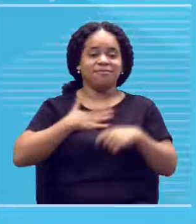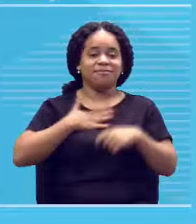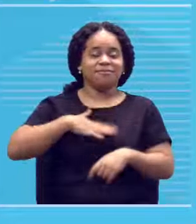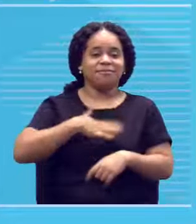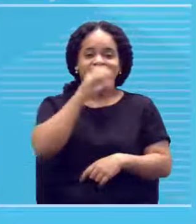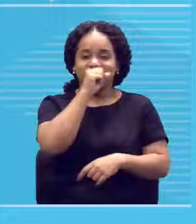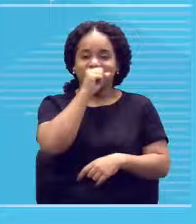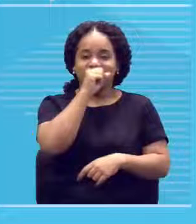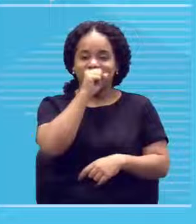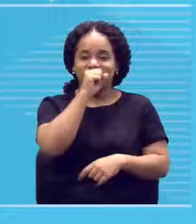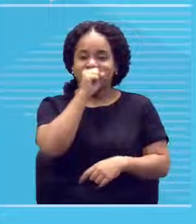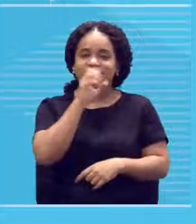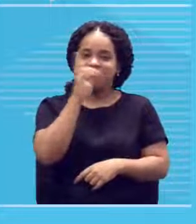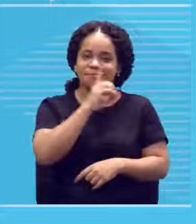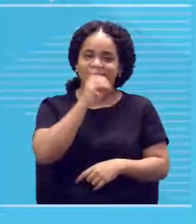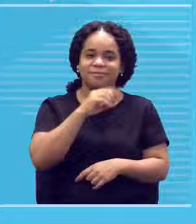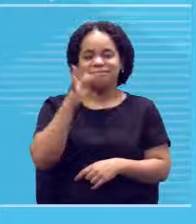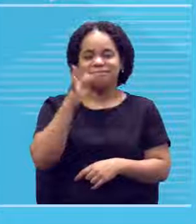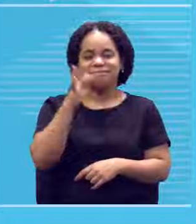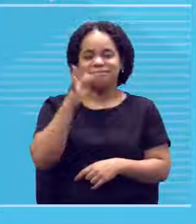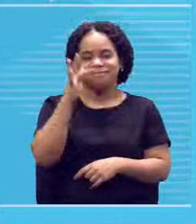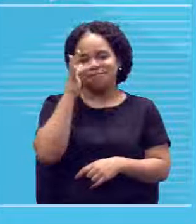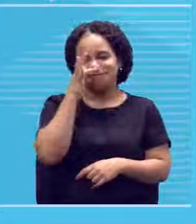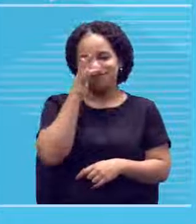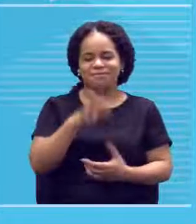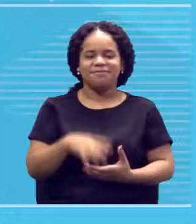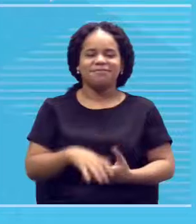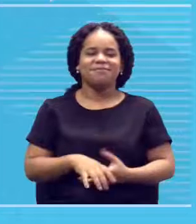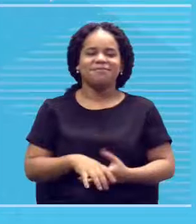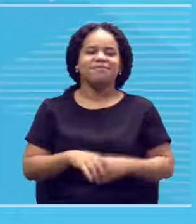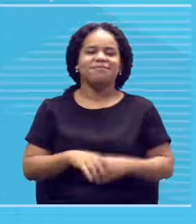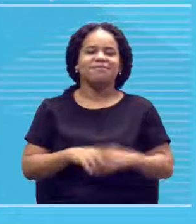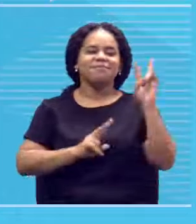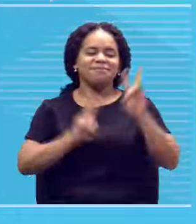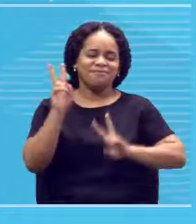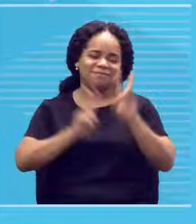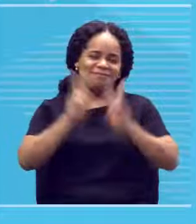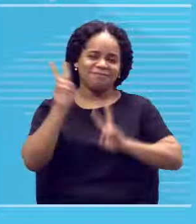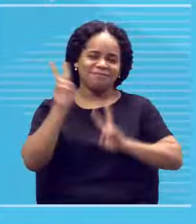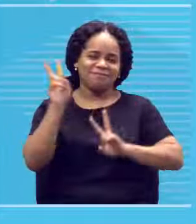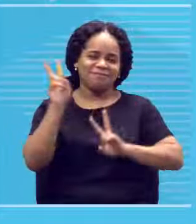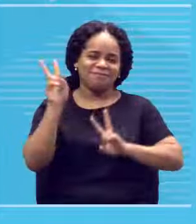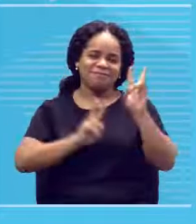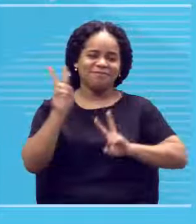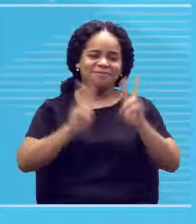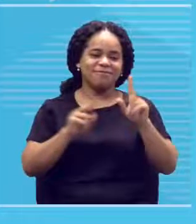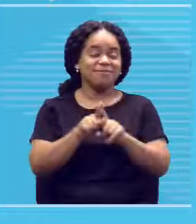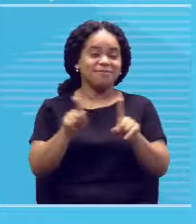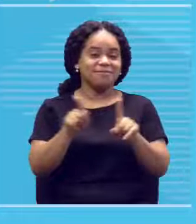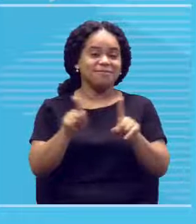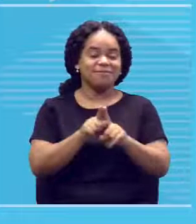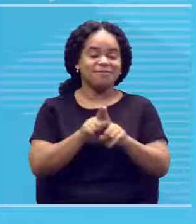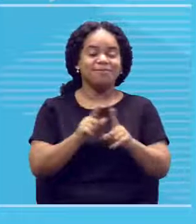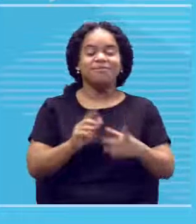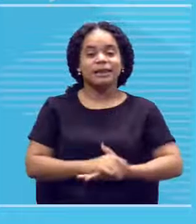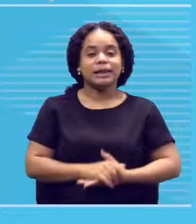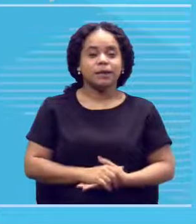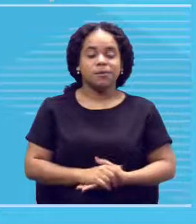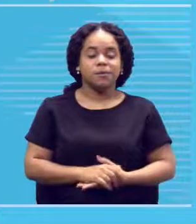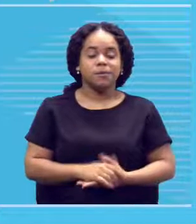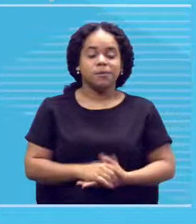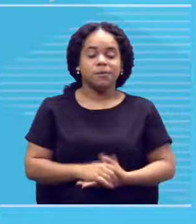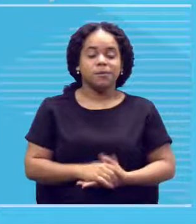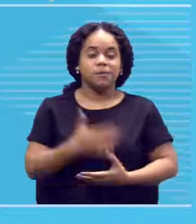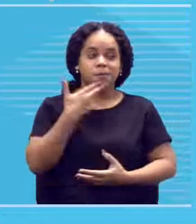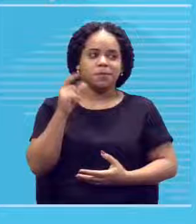semana lá em Floriano o carnaval eita vai e o